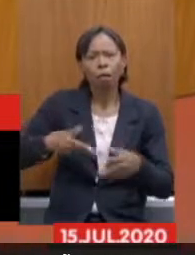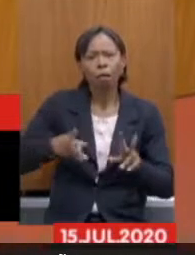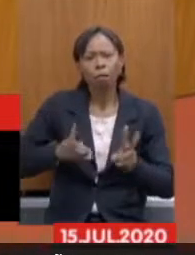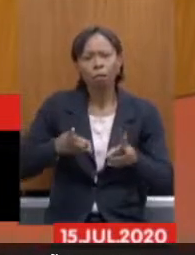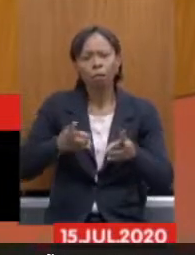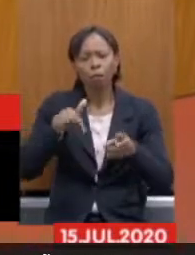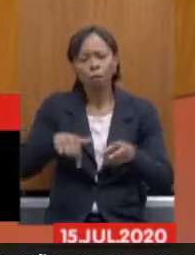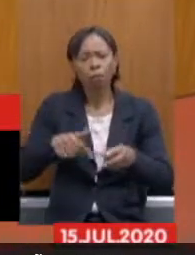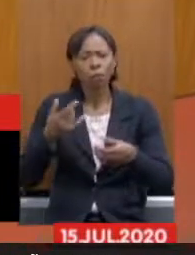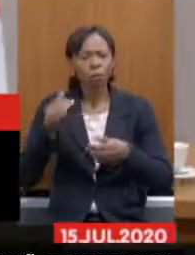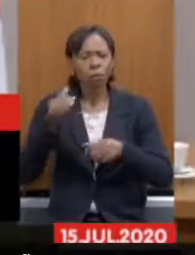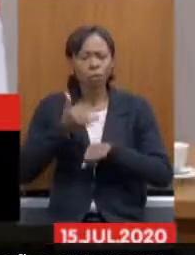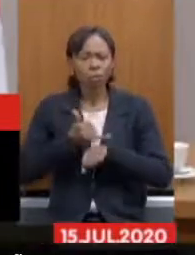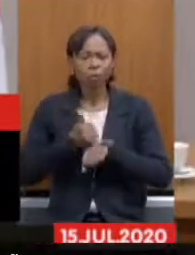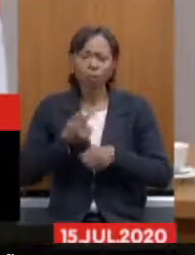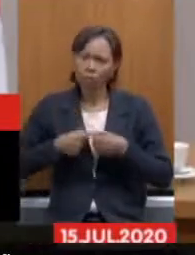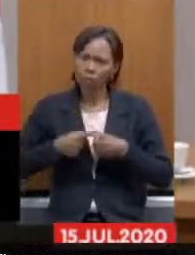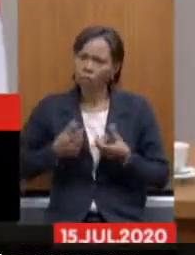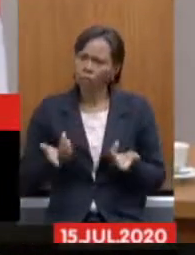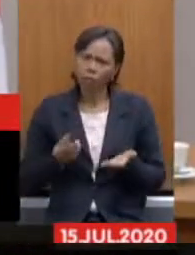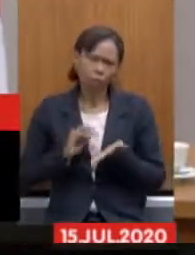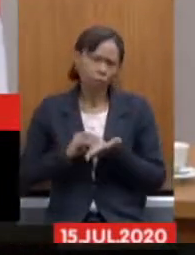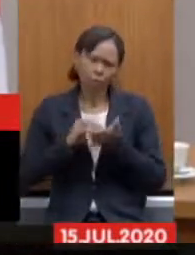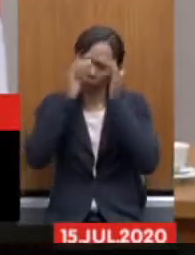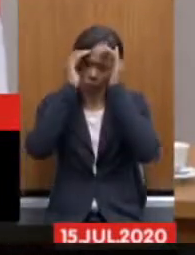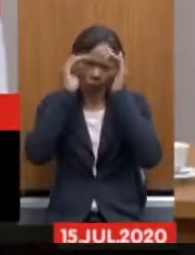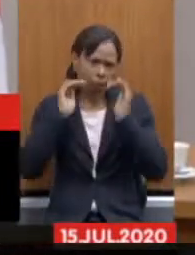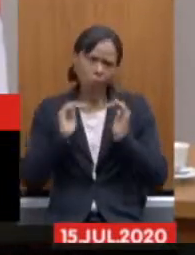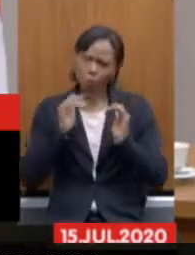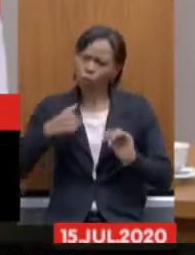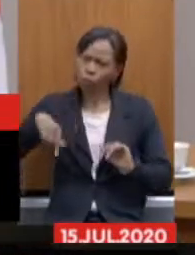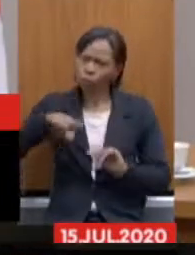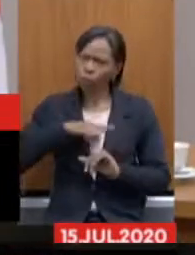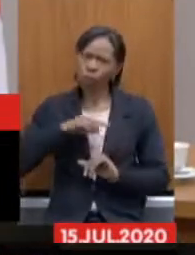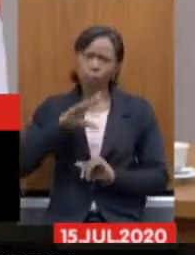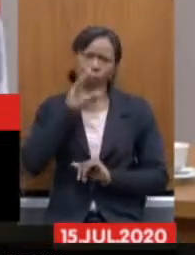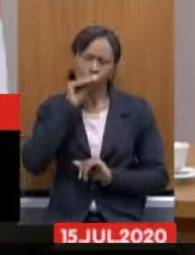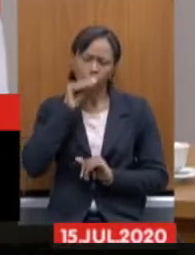isso ele diz respeito a nossos servidores